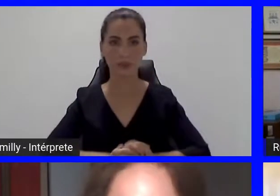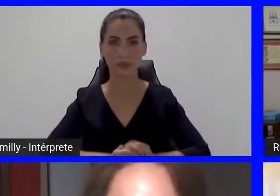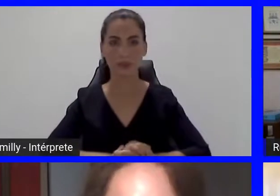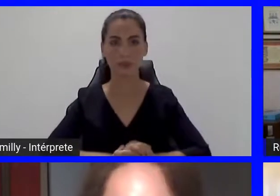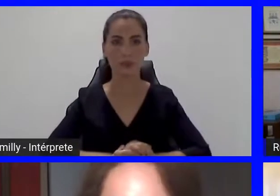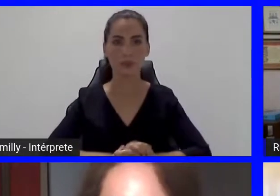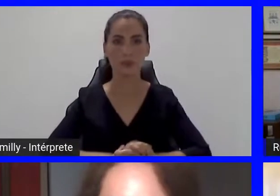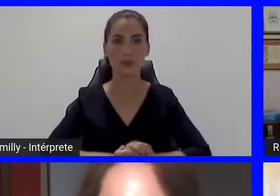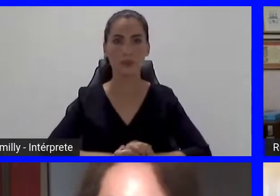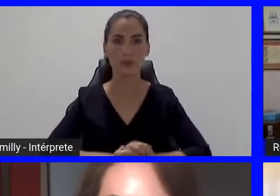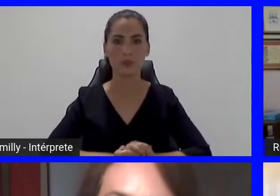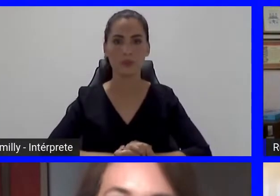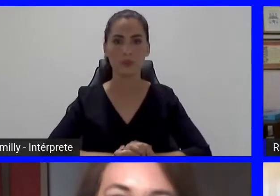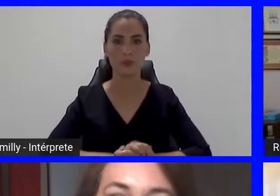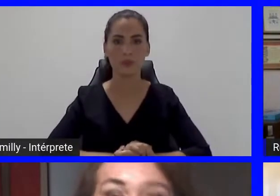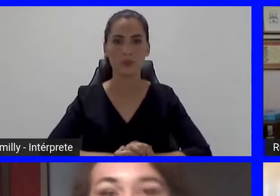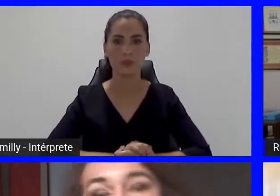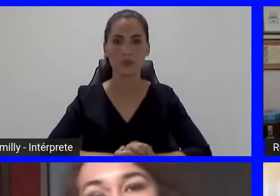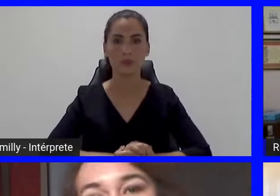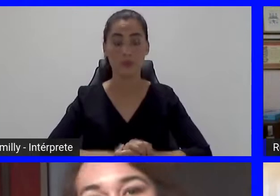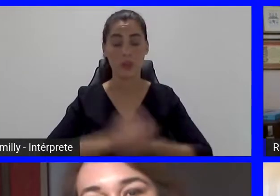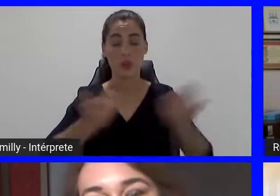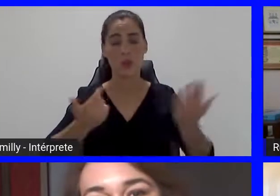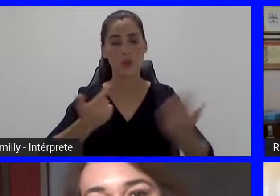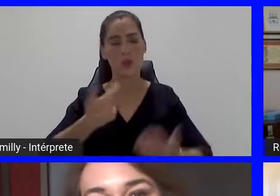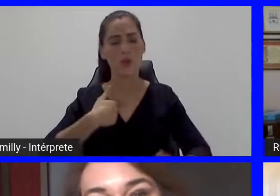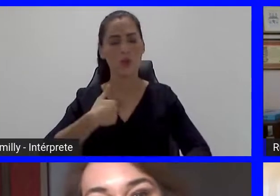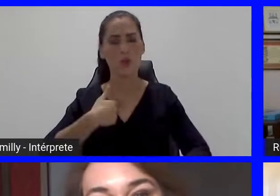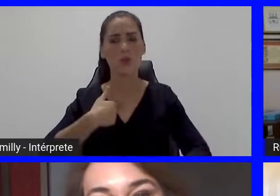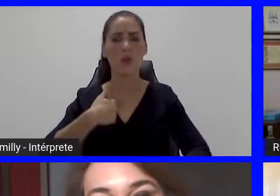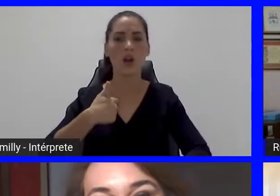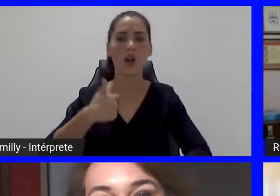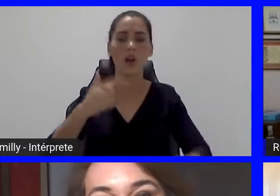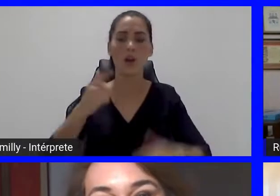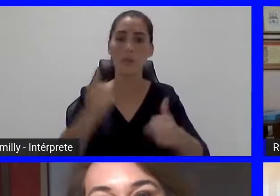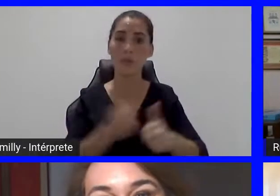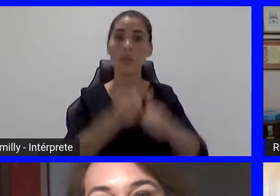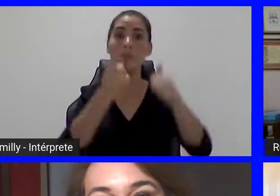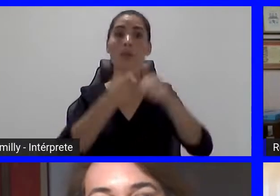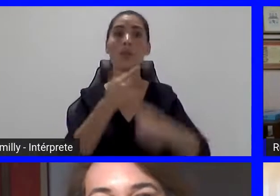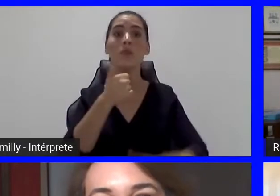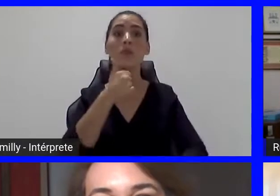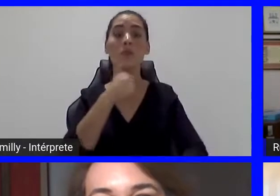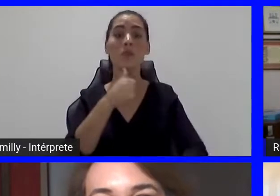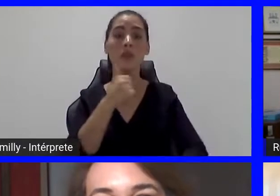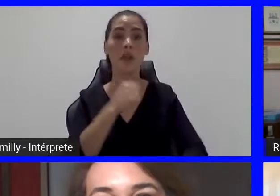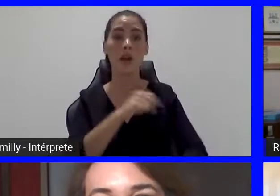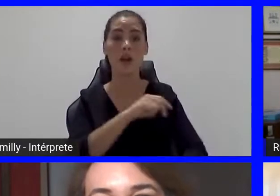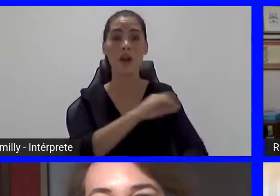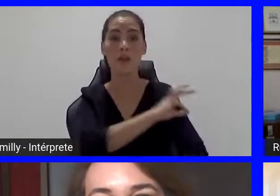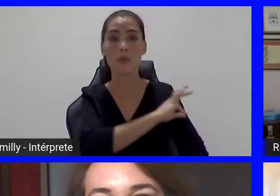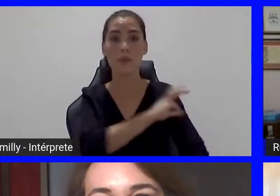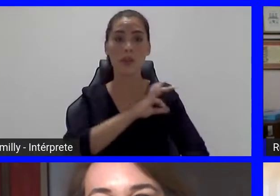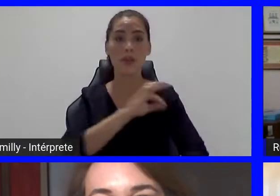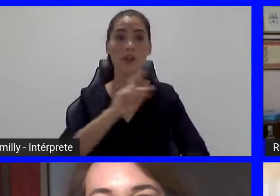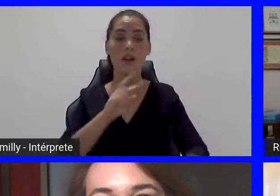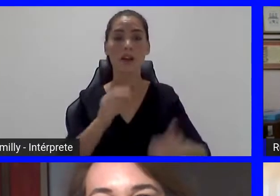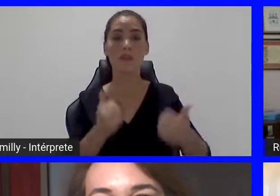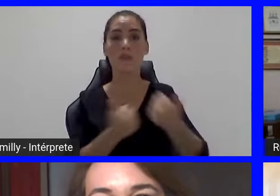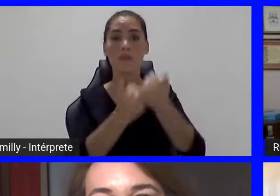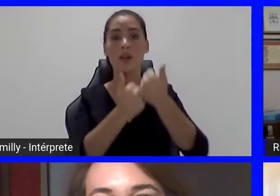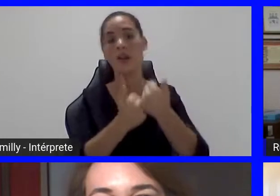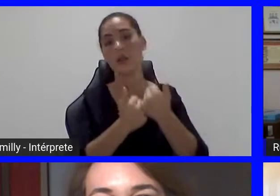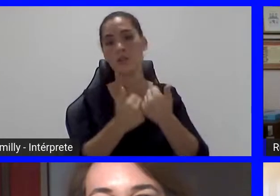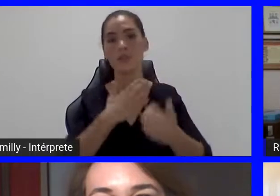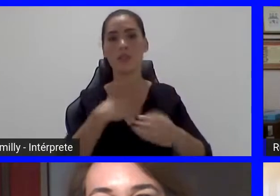Rodolfo, a primeira mulher prefeita da minha cidade, reeleita prefeita, a primeira mulher vice-governadora, todas as primeiras vezes, né, tendo que